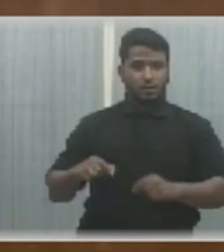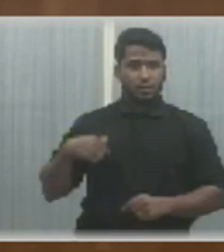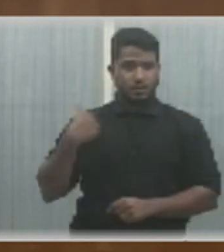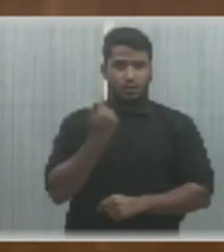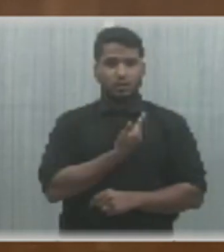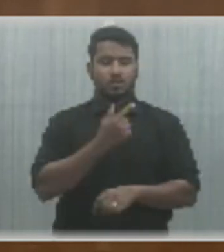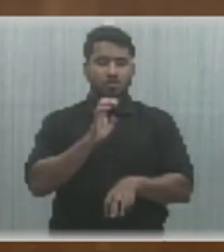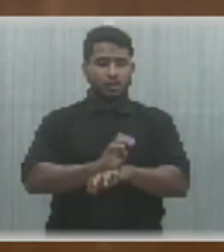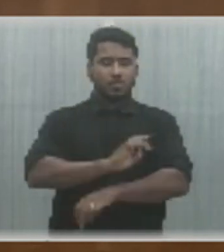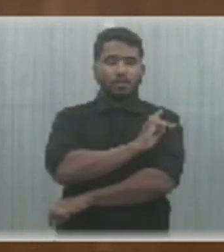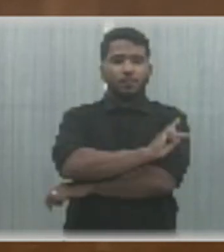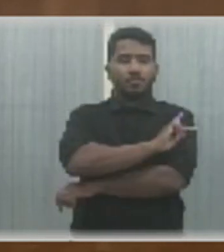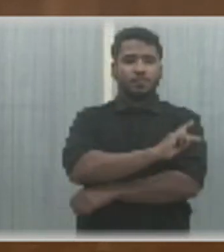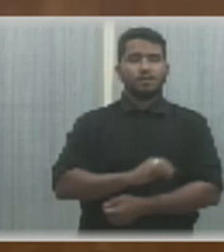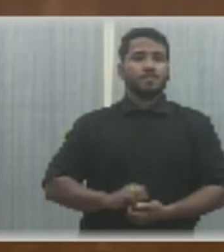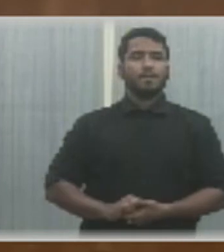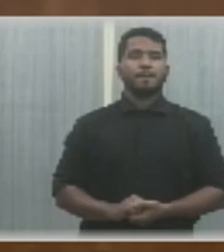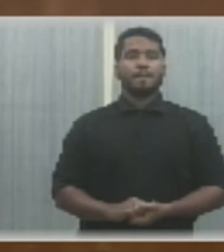querido estado do Piauí,